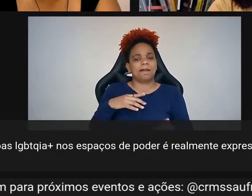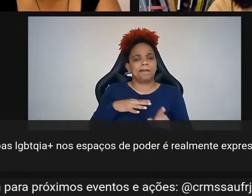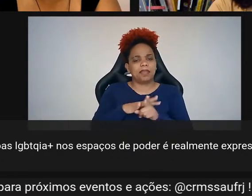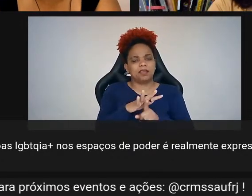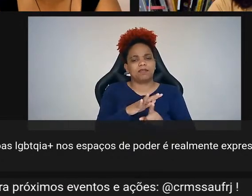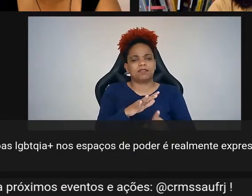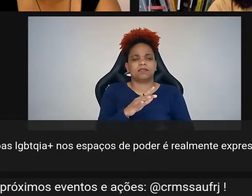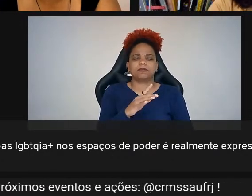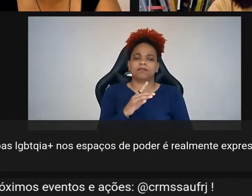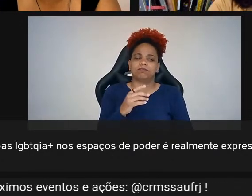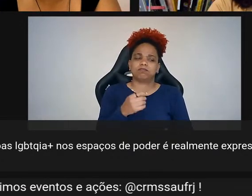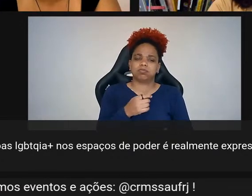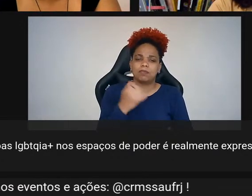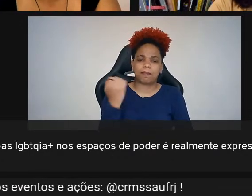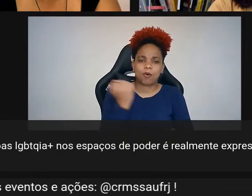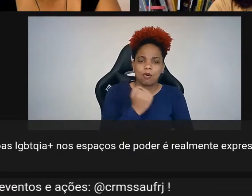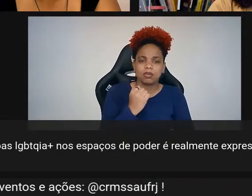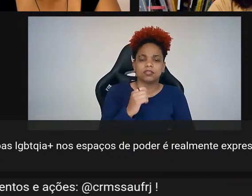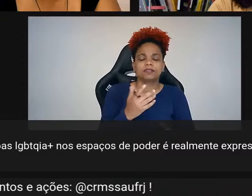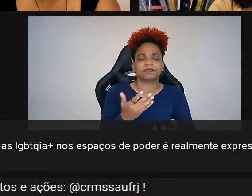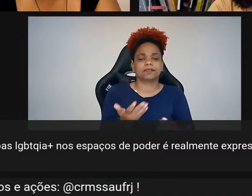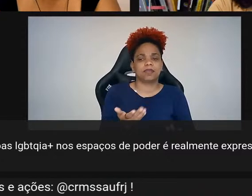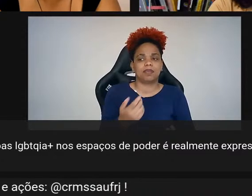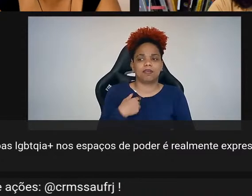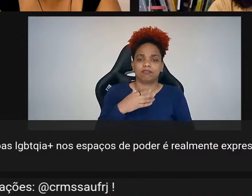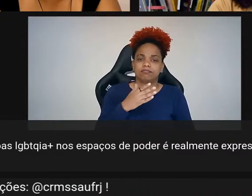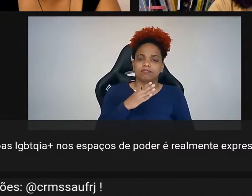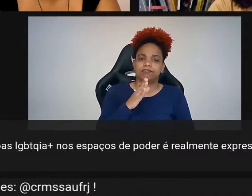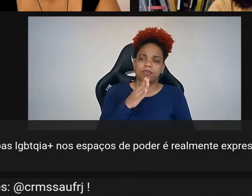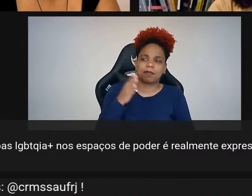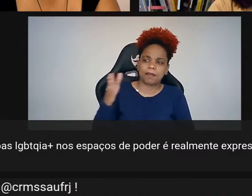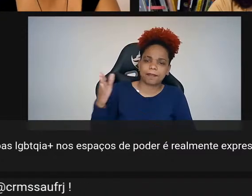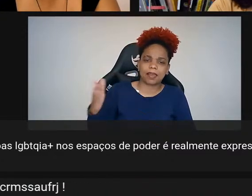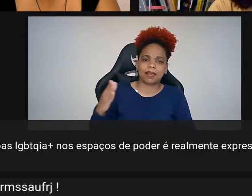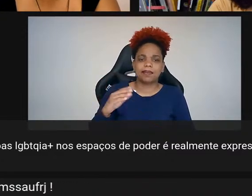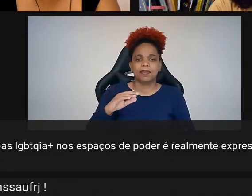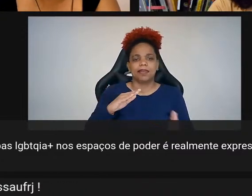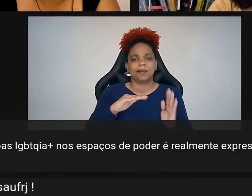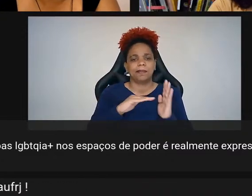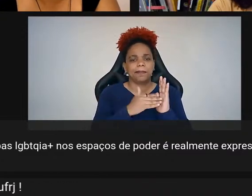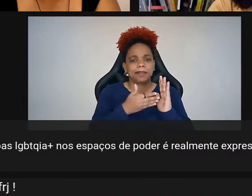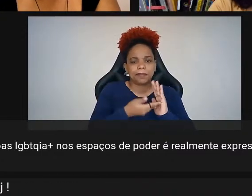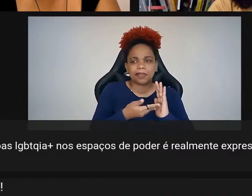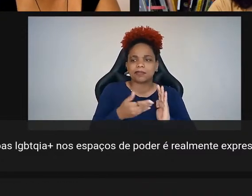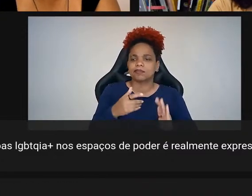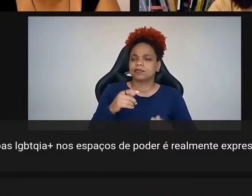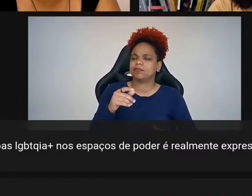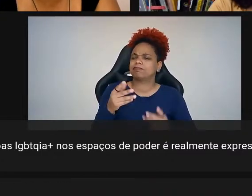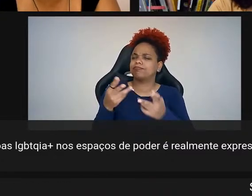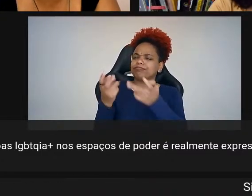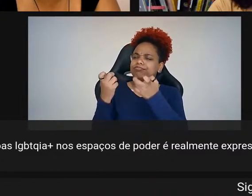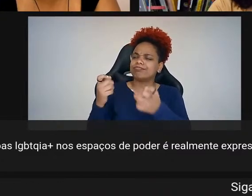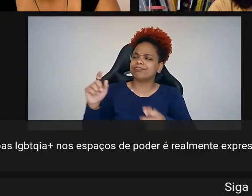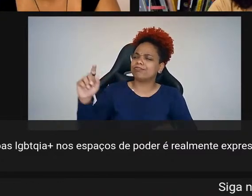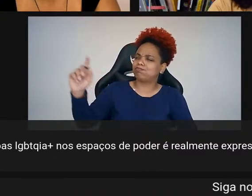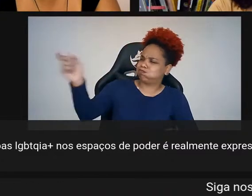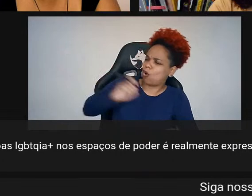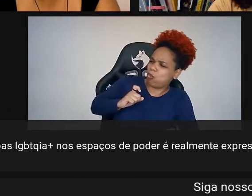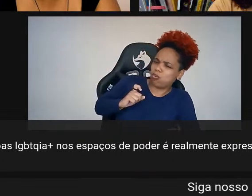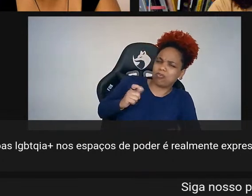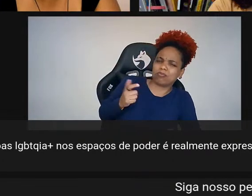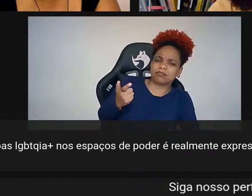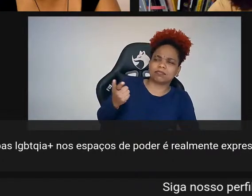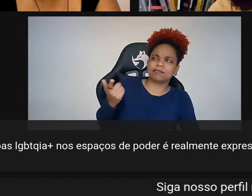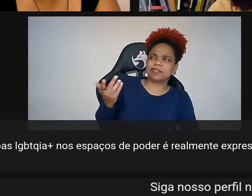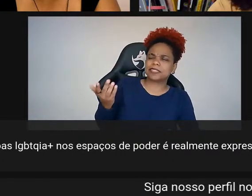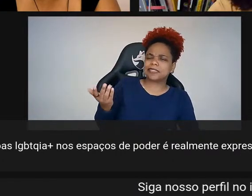transito um pouco entre os parlamentos ali, a gente vê as piadinhas, a gente vê os xingamentos, os insultos, e